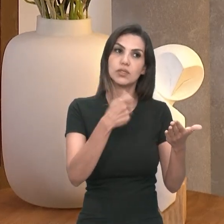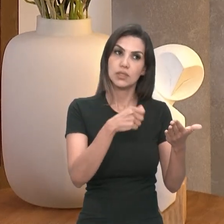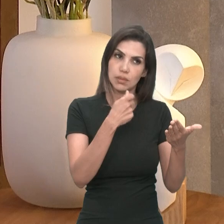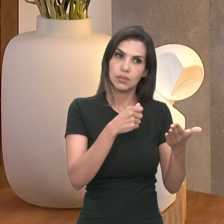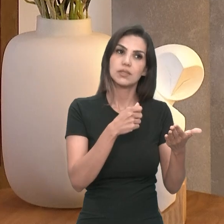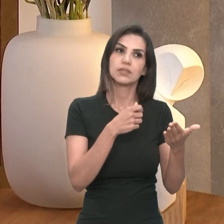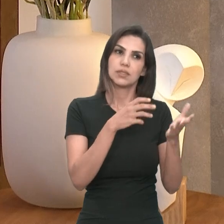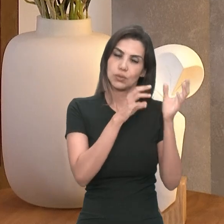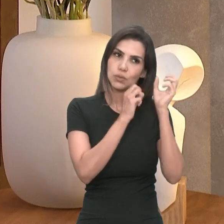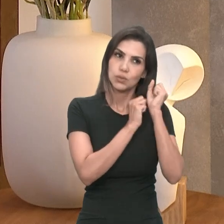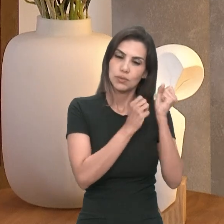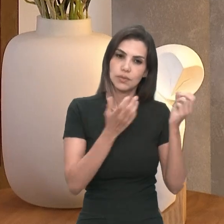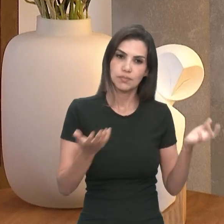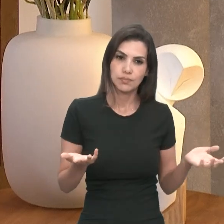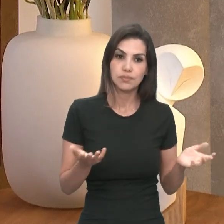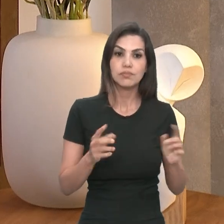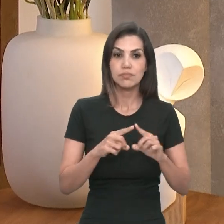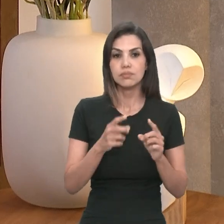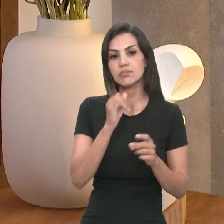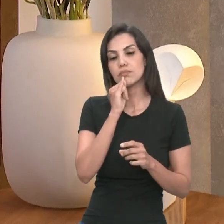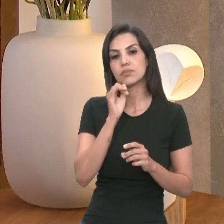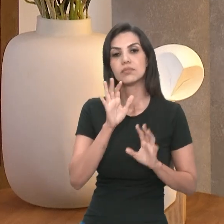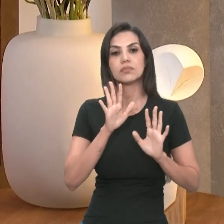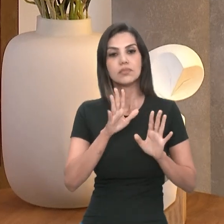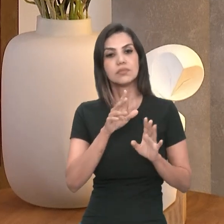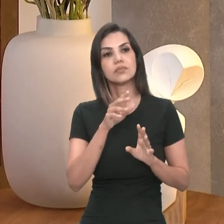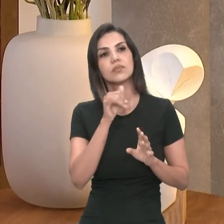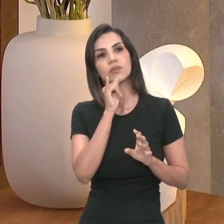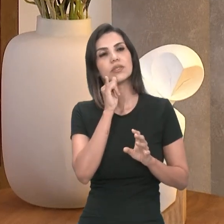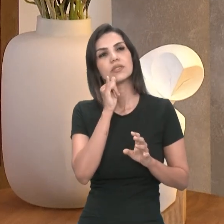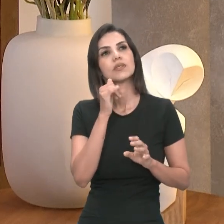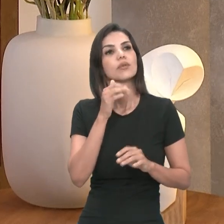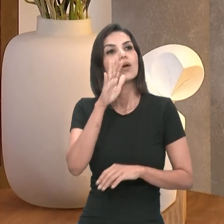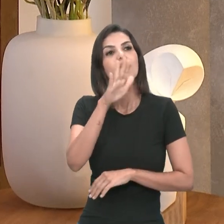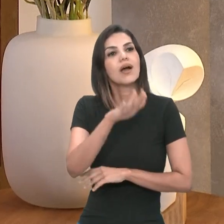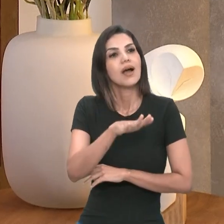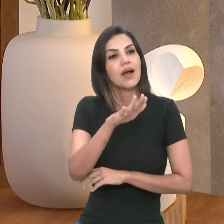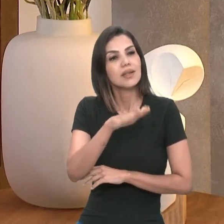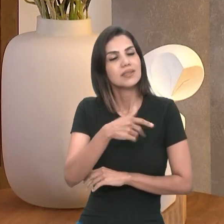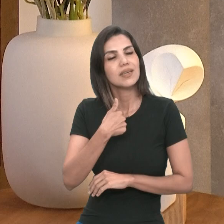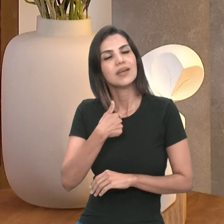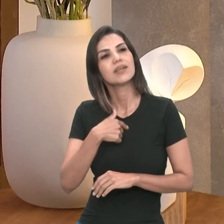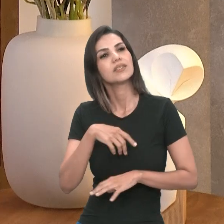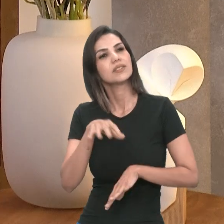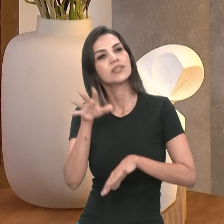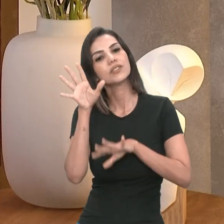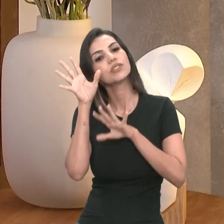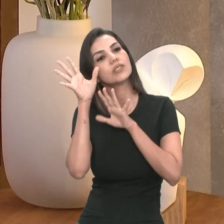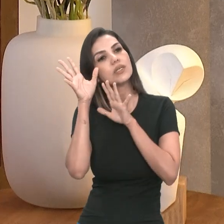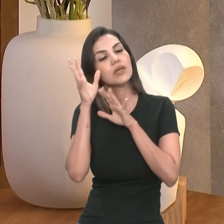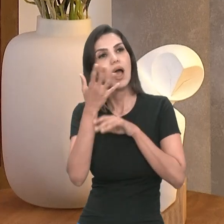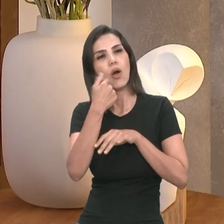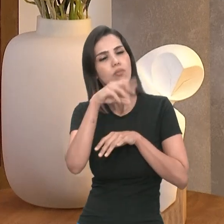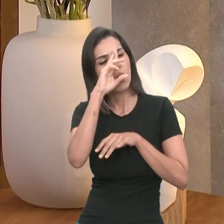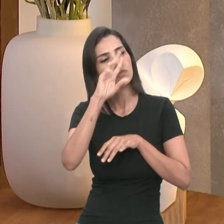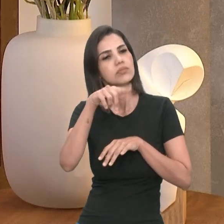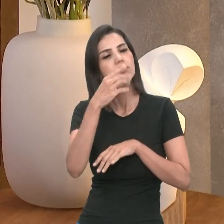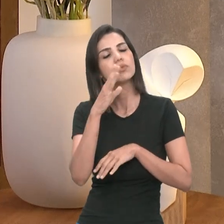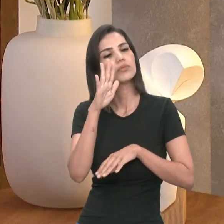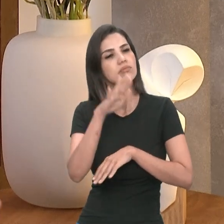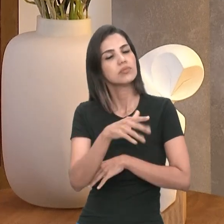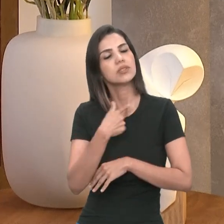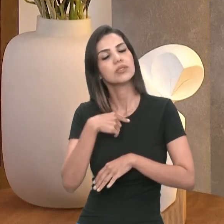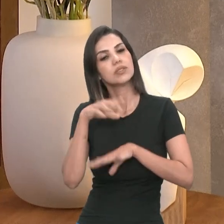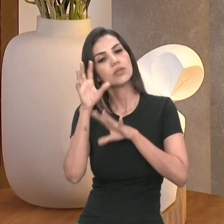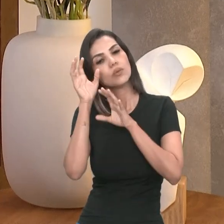sono, entendeu? Agora, se eu faço um cochilo, né, intencional, né, após o almoço, e que esse